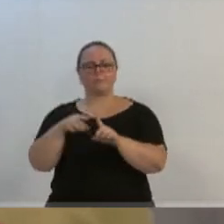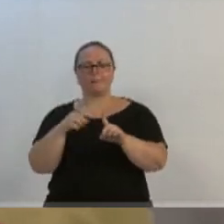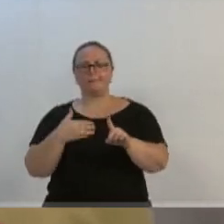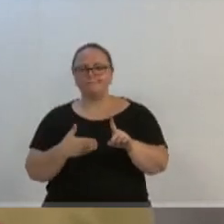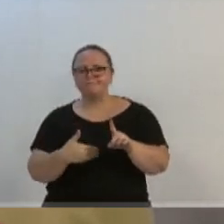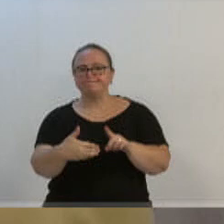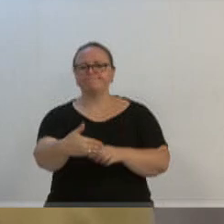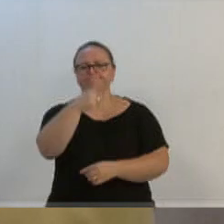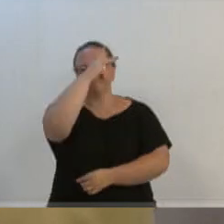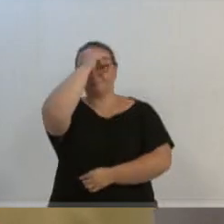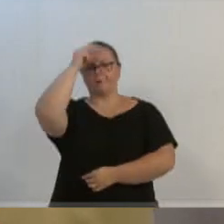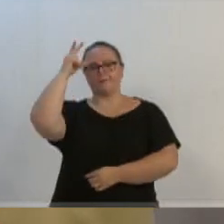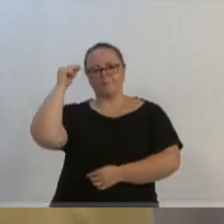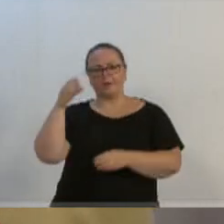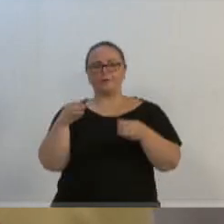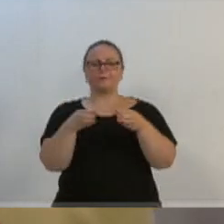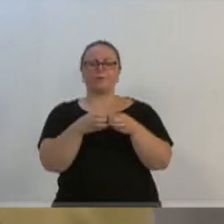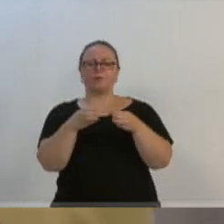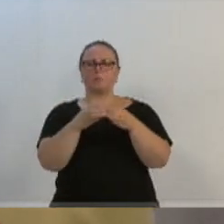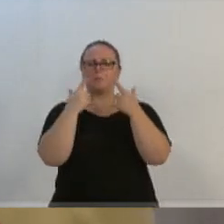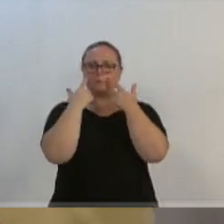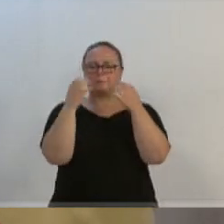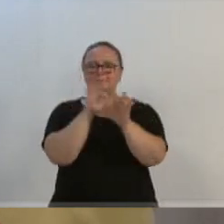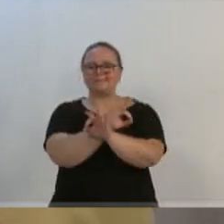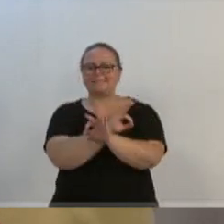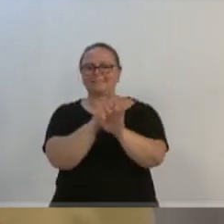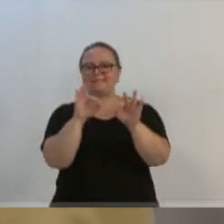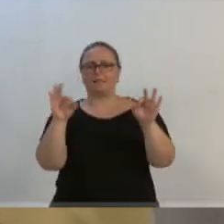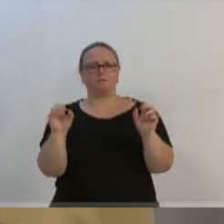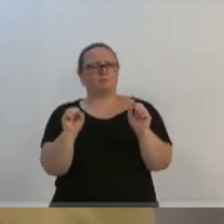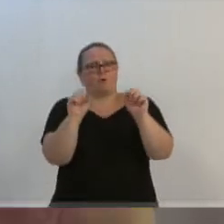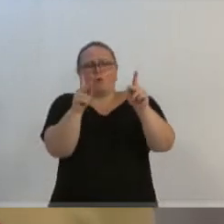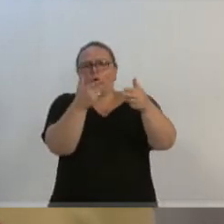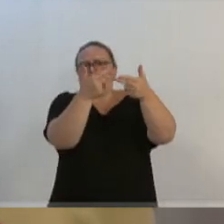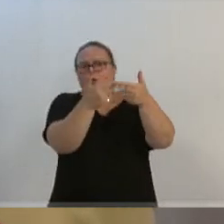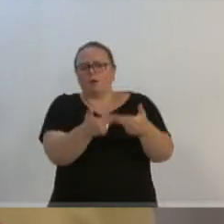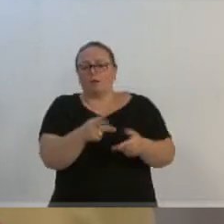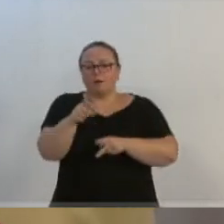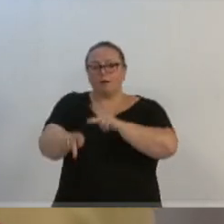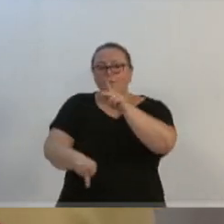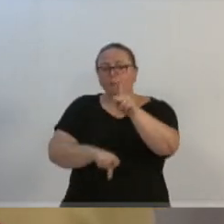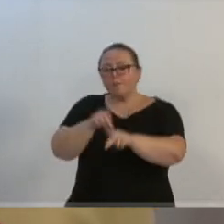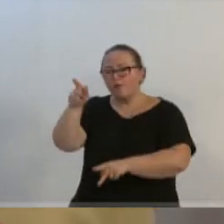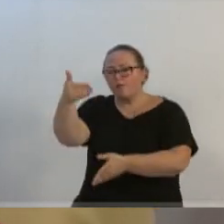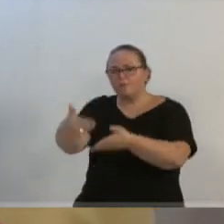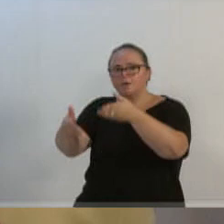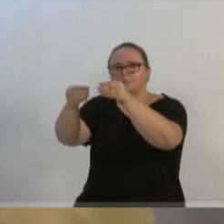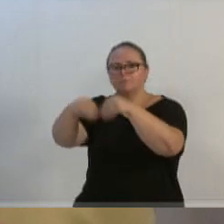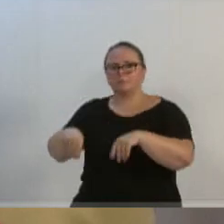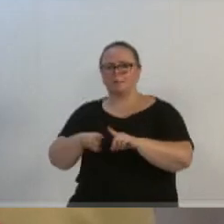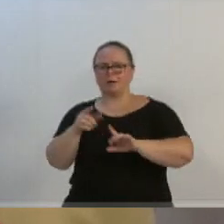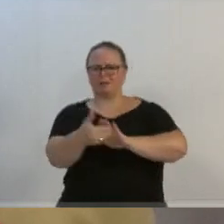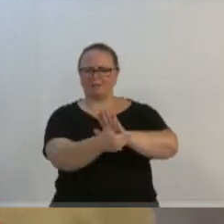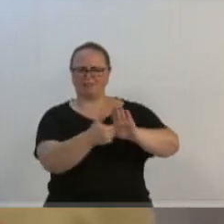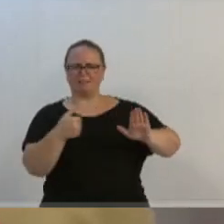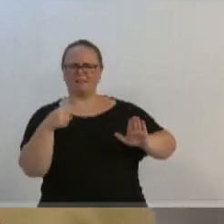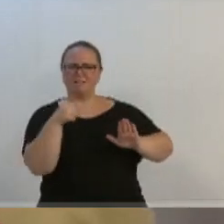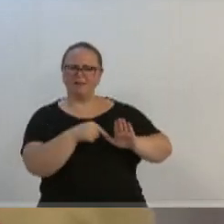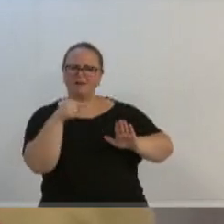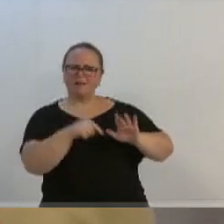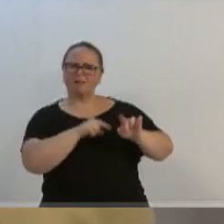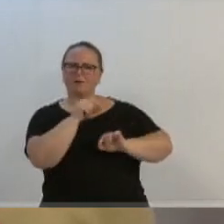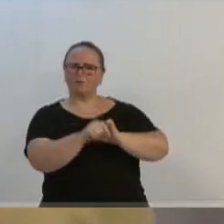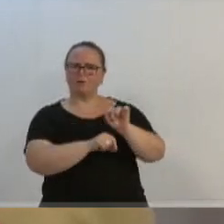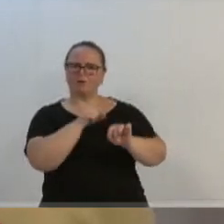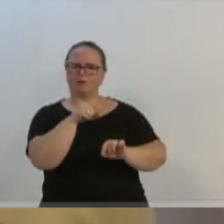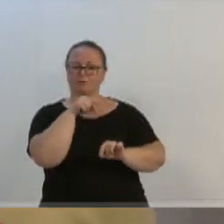atual prefeito e a sua gestão não se interessou por ele, ok, paciência, quem está perdendo é o povo. Agora, tirar do projeto para que possa ali estar preservado,